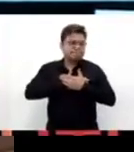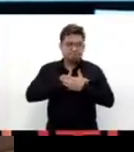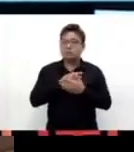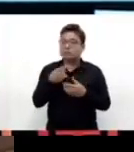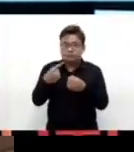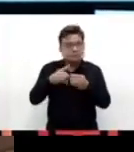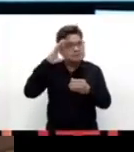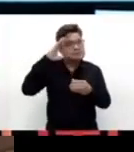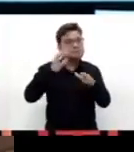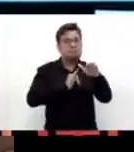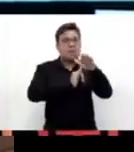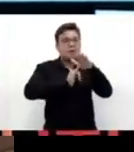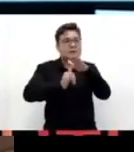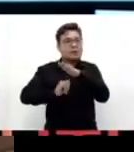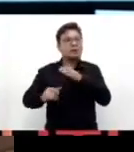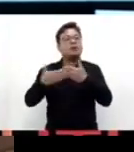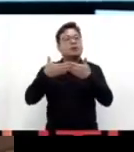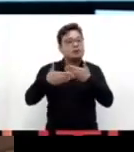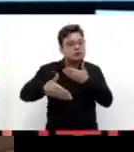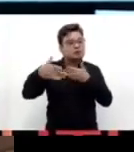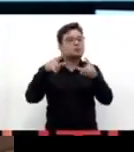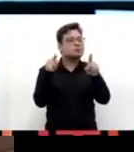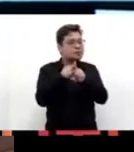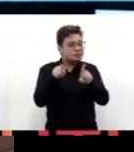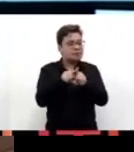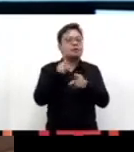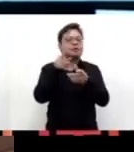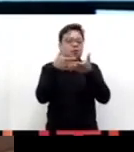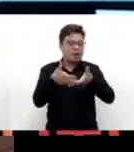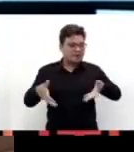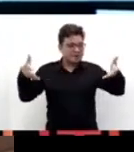de chamar a atenção aqui para a presença do embaixador da Ucrânia,